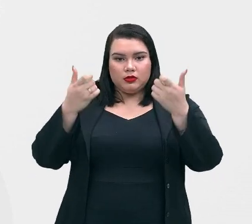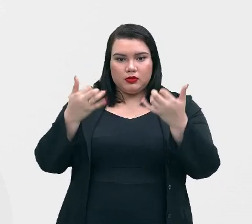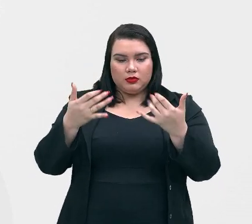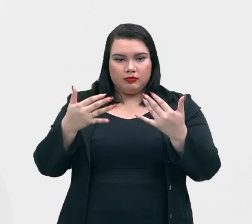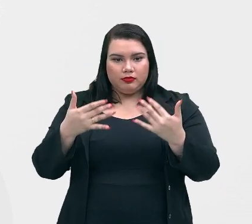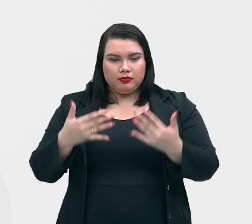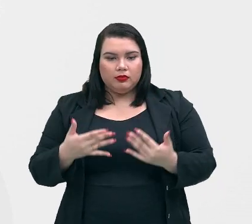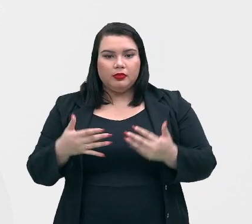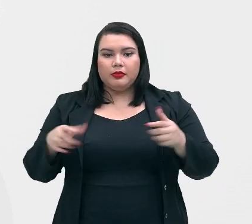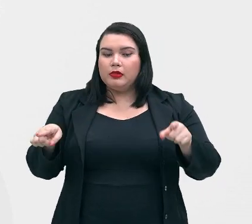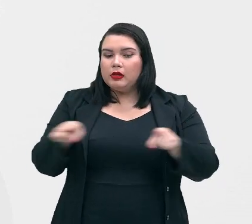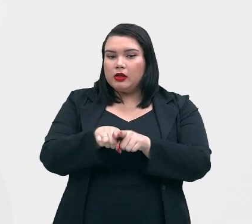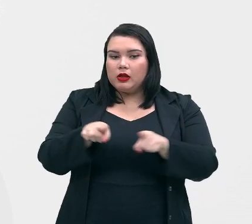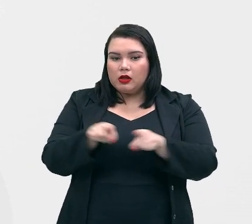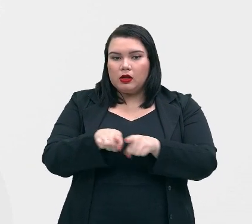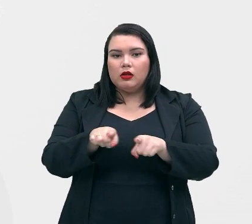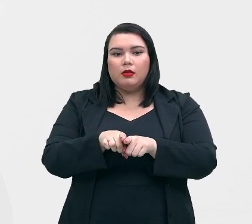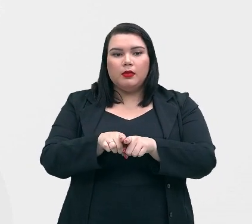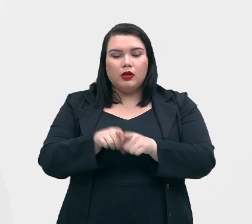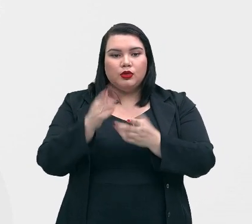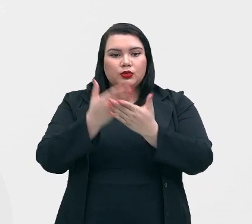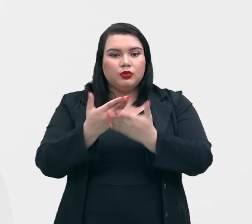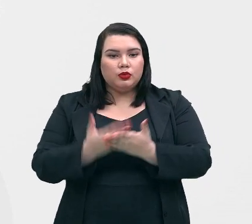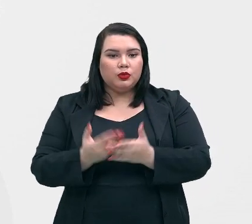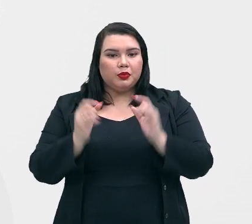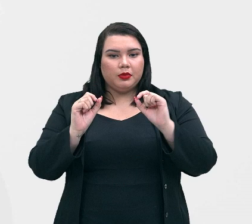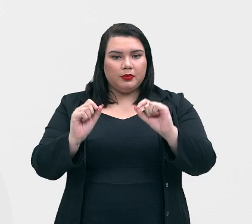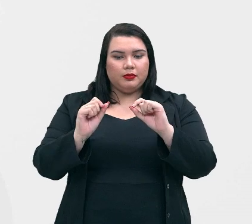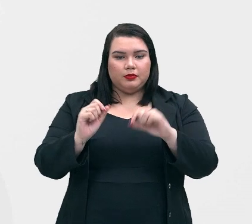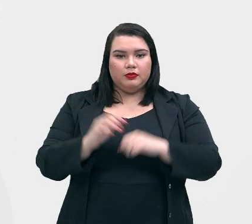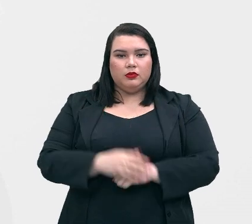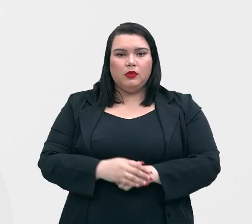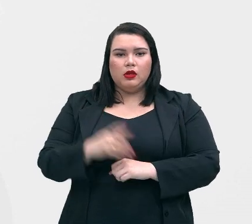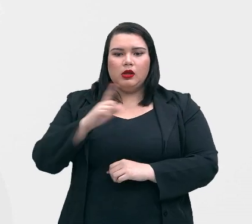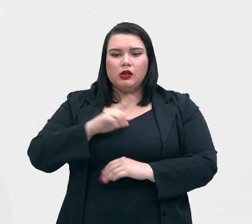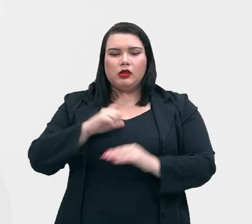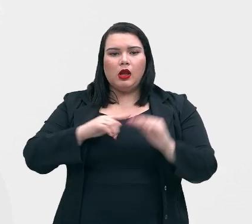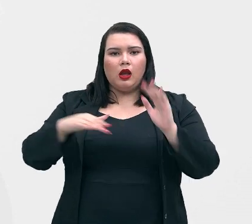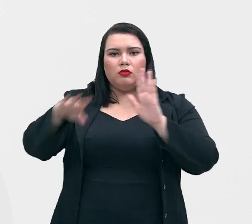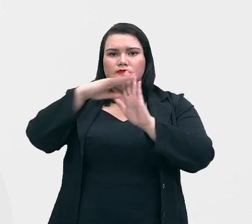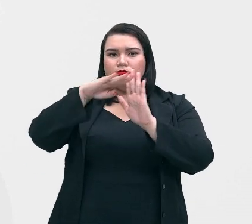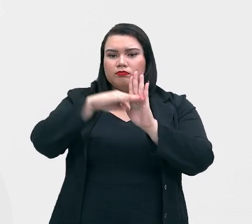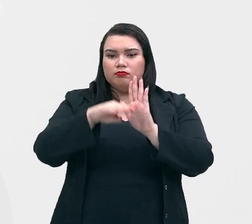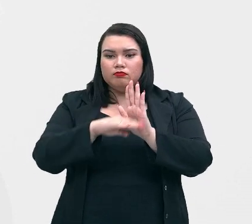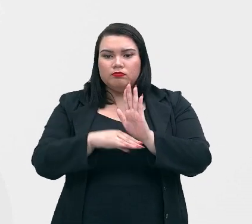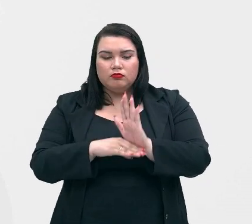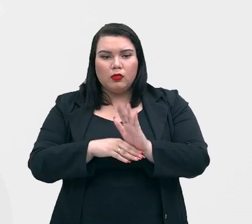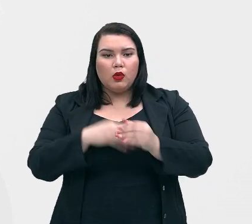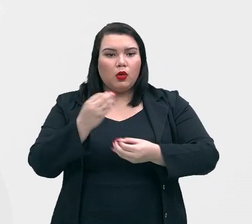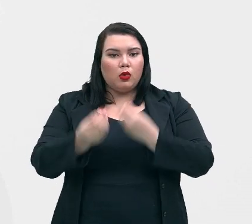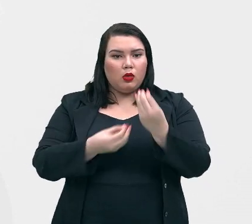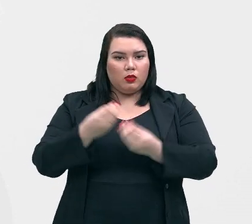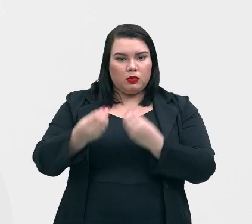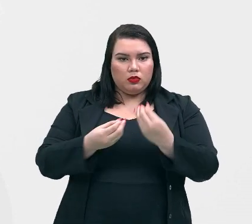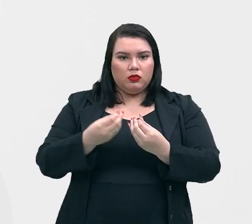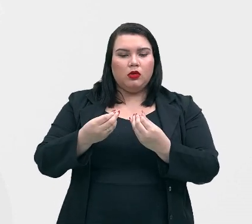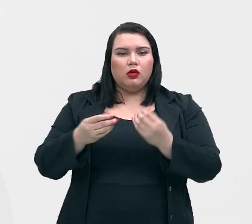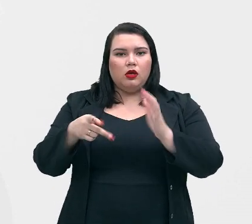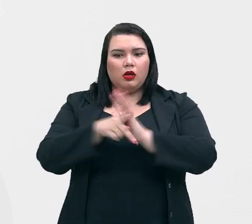A gente também vai, né, estudar aí a classificação dos rios a partir do